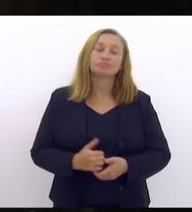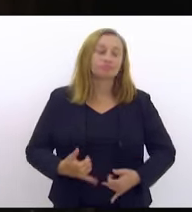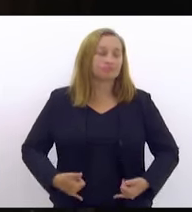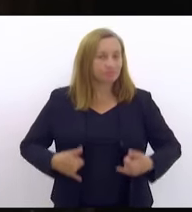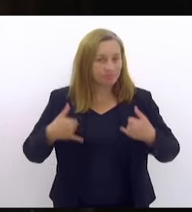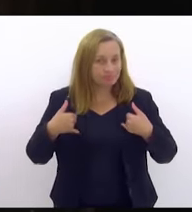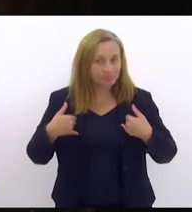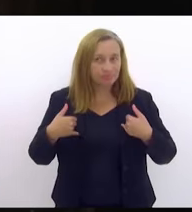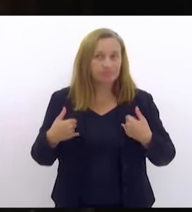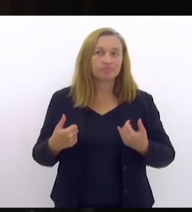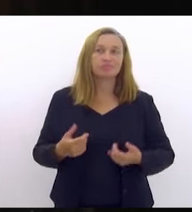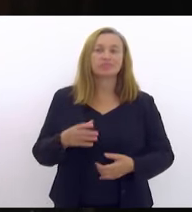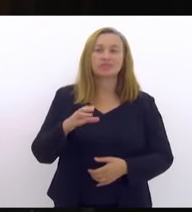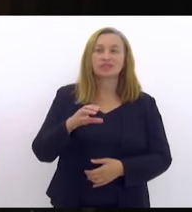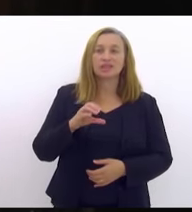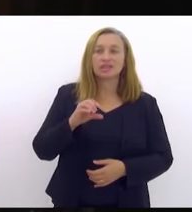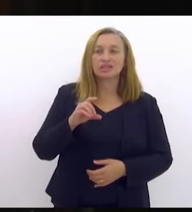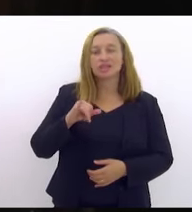honra, Cecília,